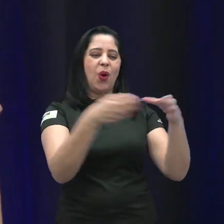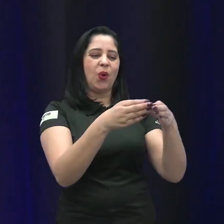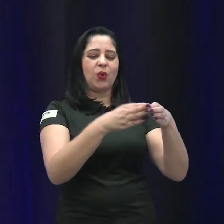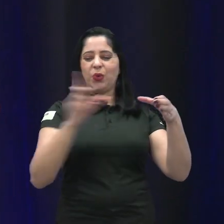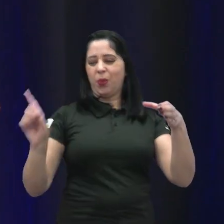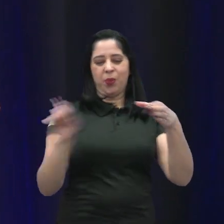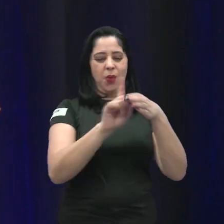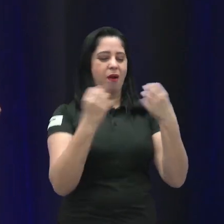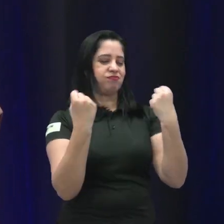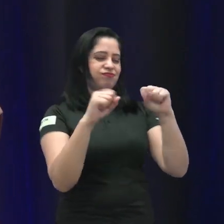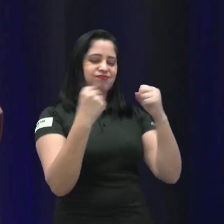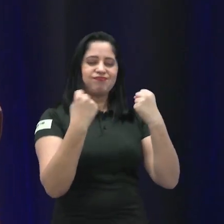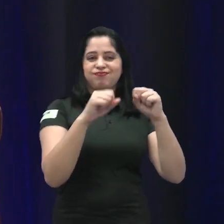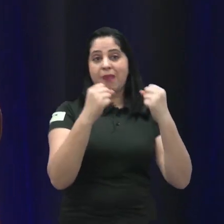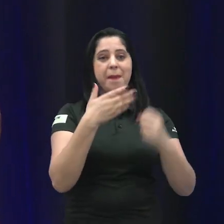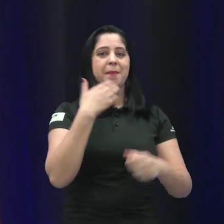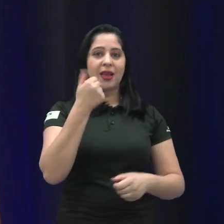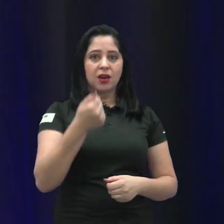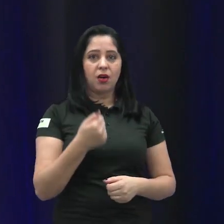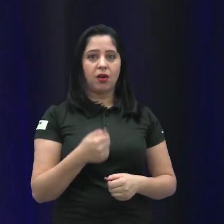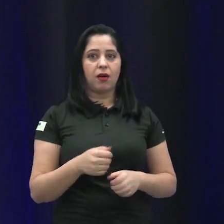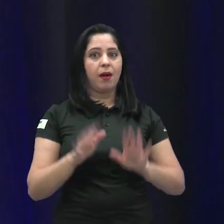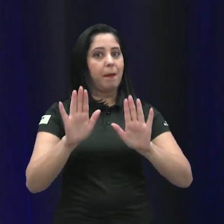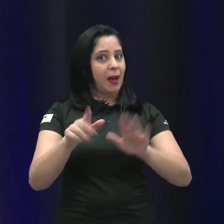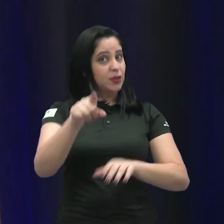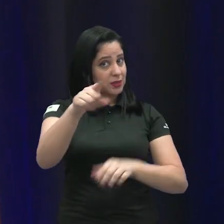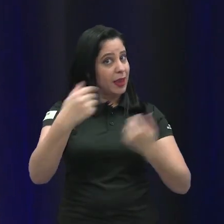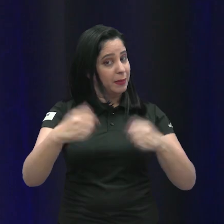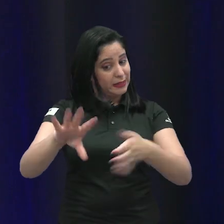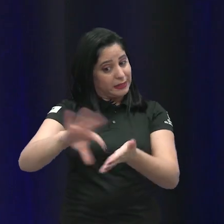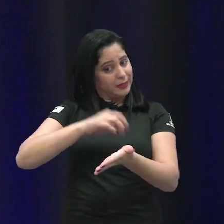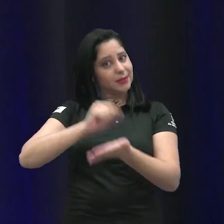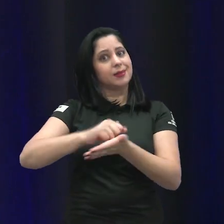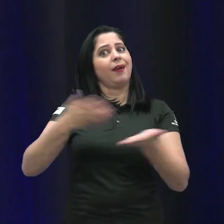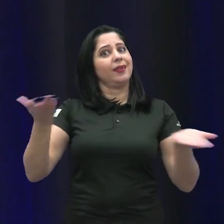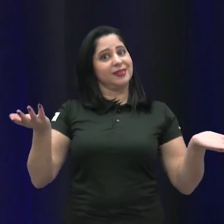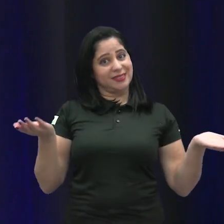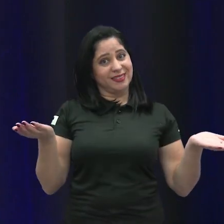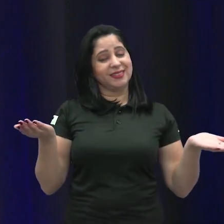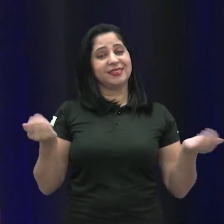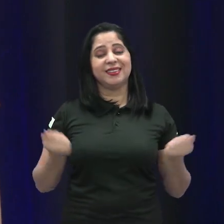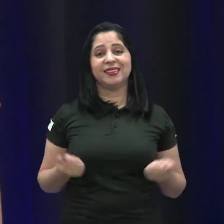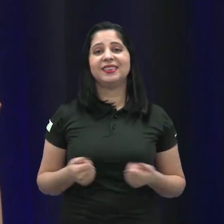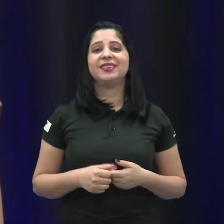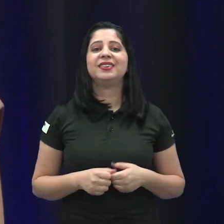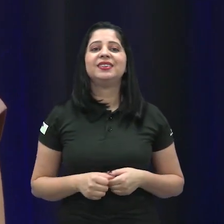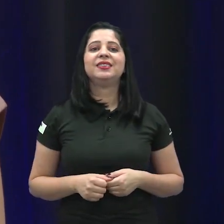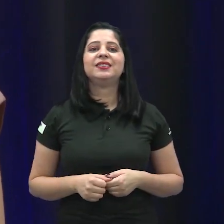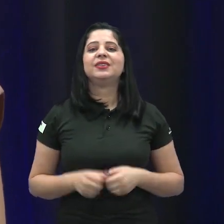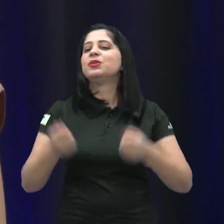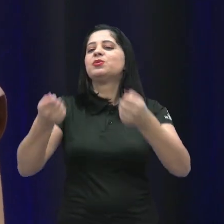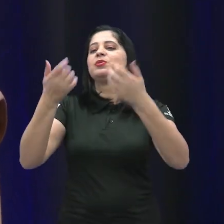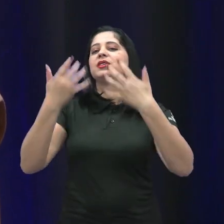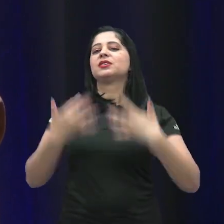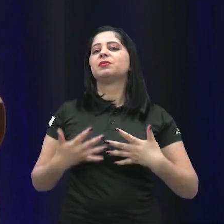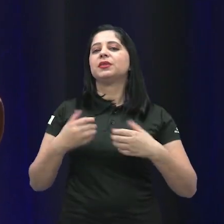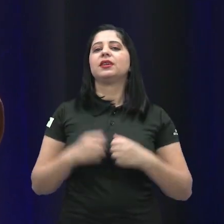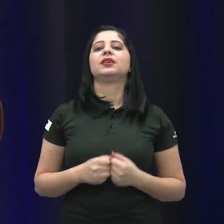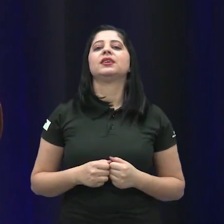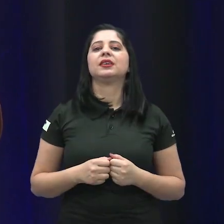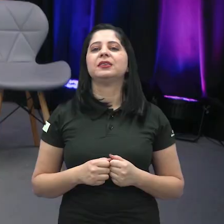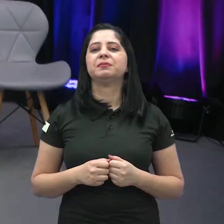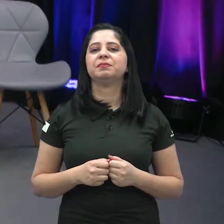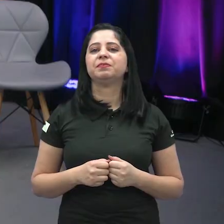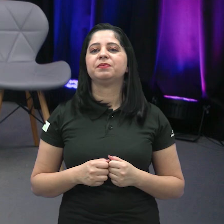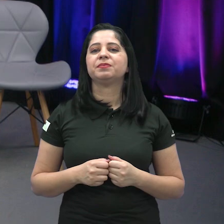Porque você tem outras pessoas ali junto, né? E se matricular é o primeiro passo, porque enquanto você não se matricula, né, gente, você fica ali. E diz para mim,